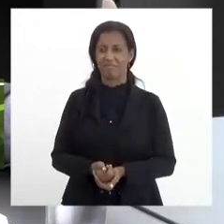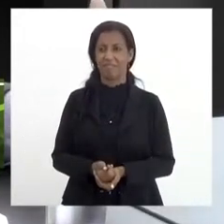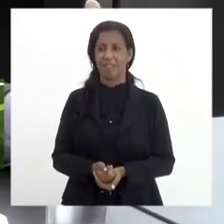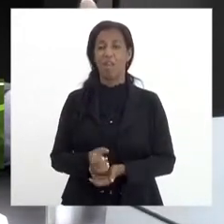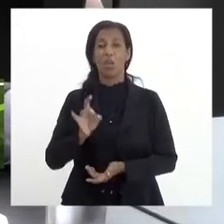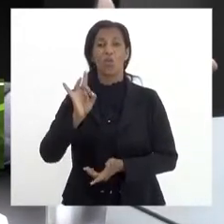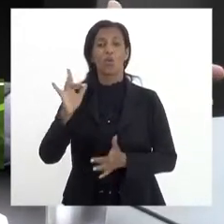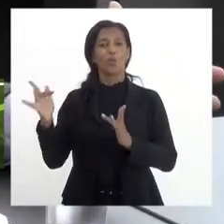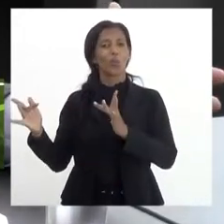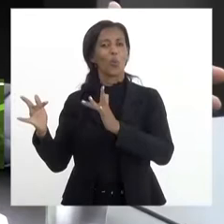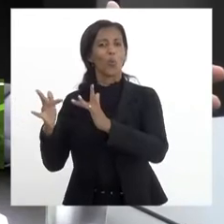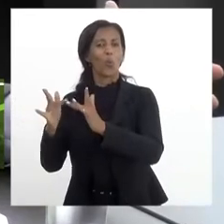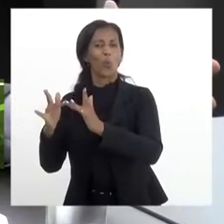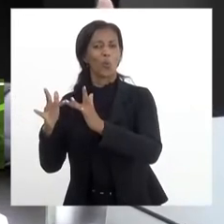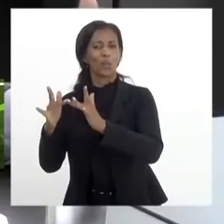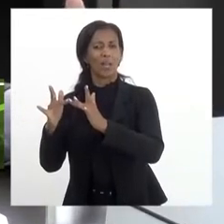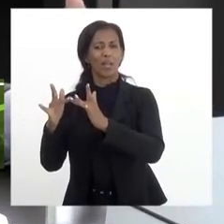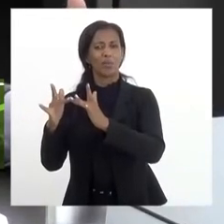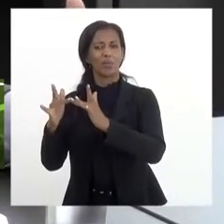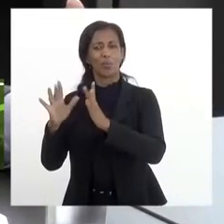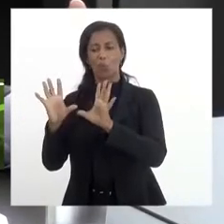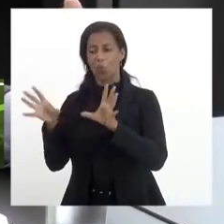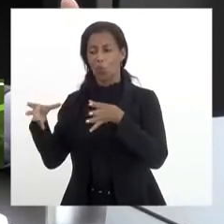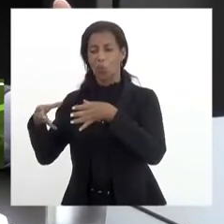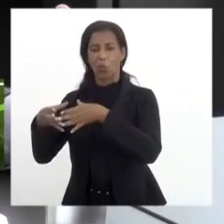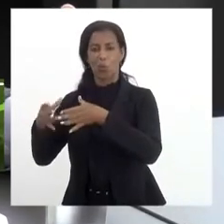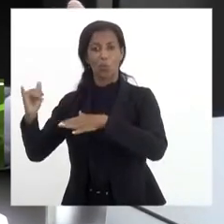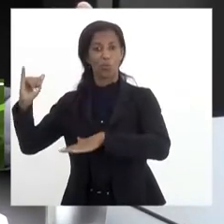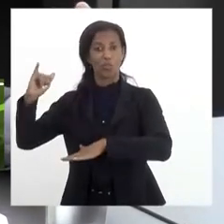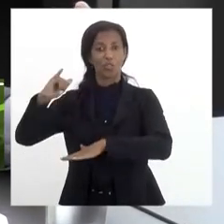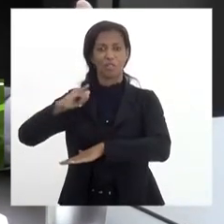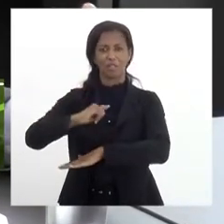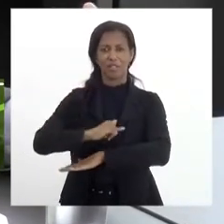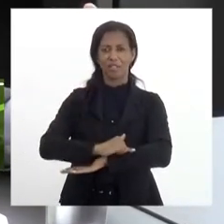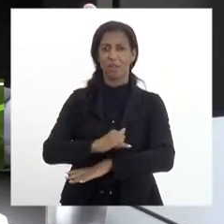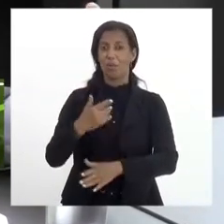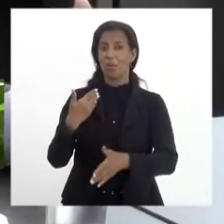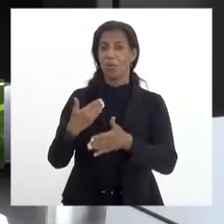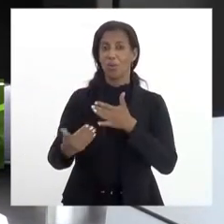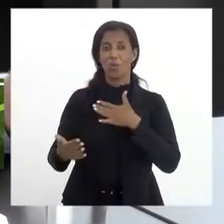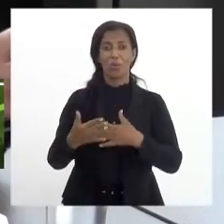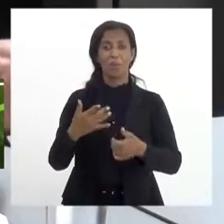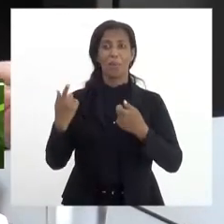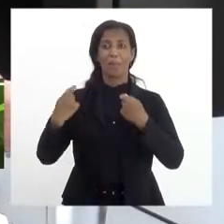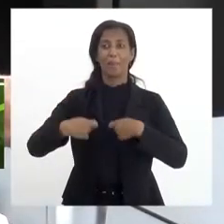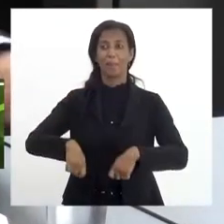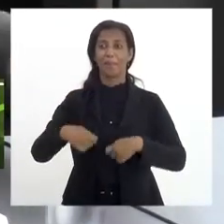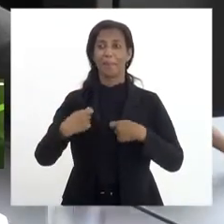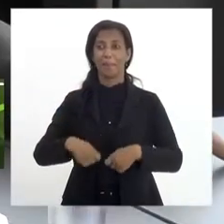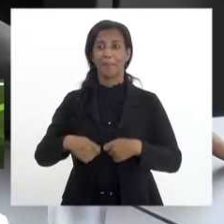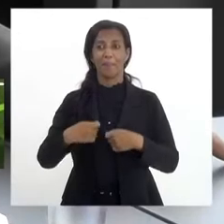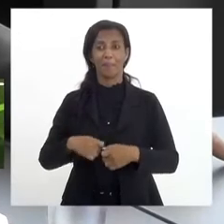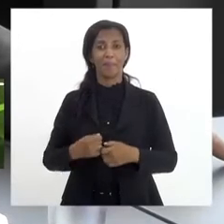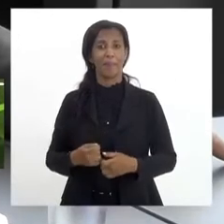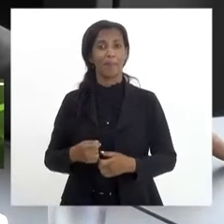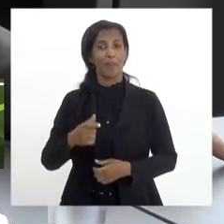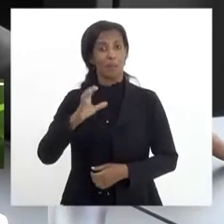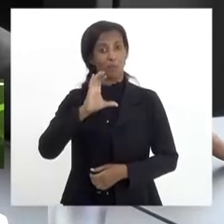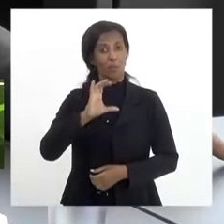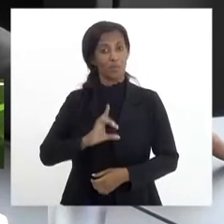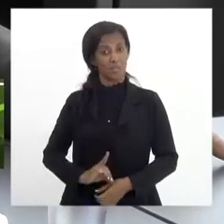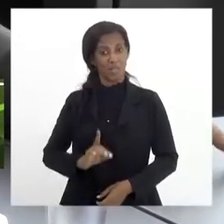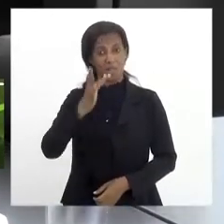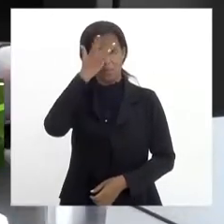ter um contato com as companhias de aviação e qualquer passagem pública, em vez de a milhagem para o cidadão que